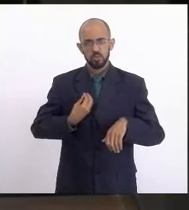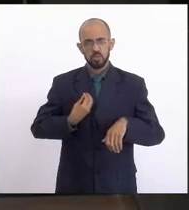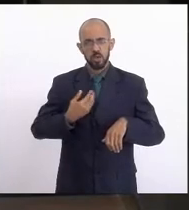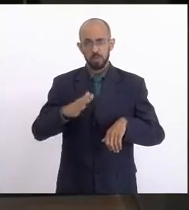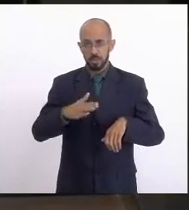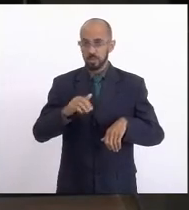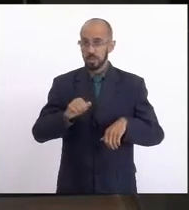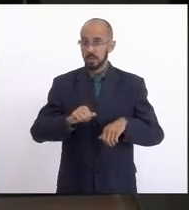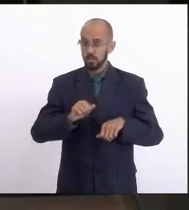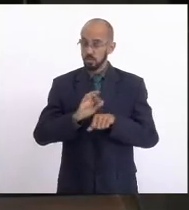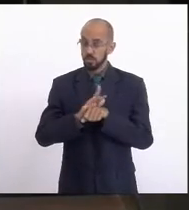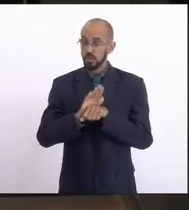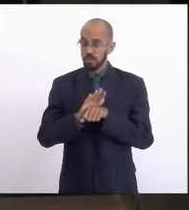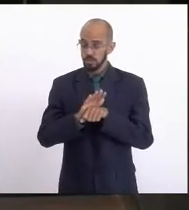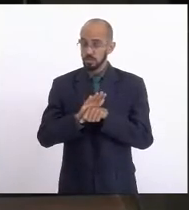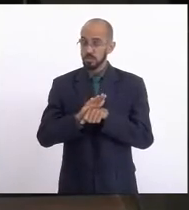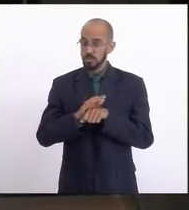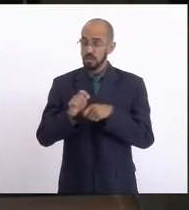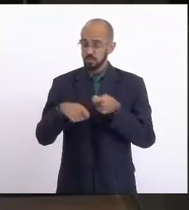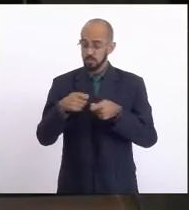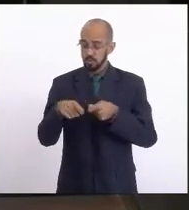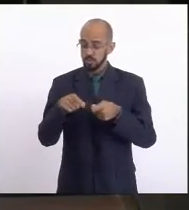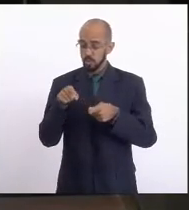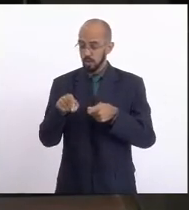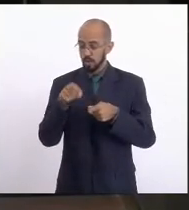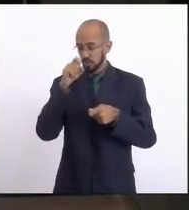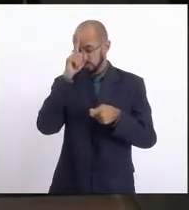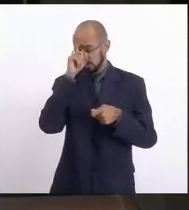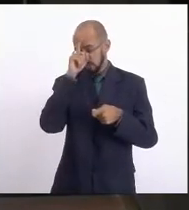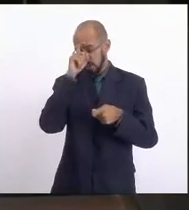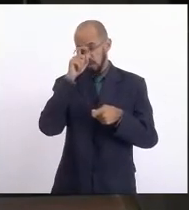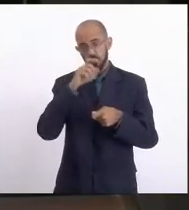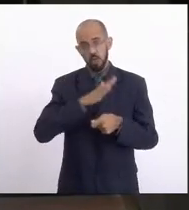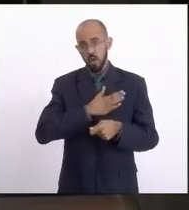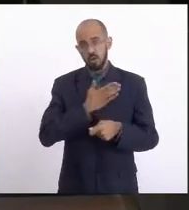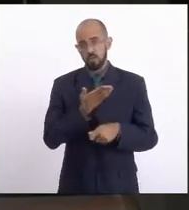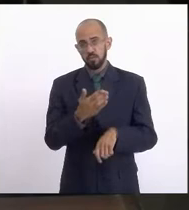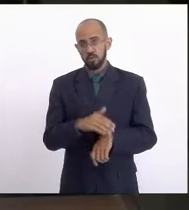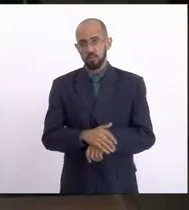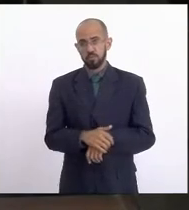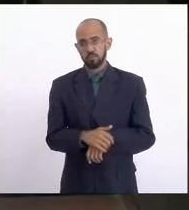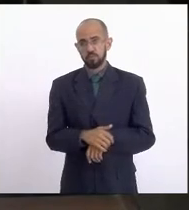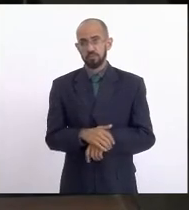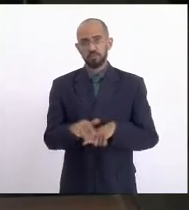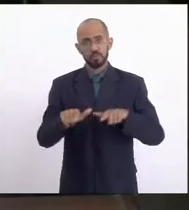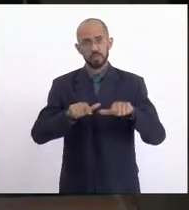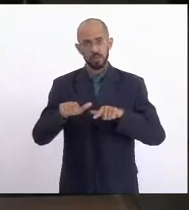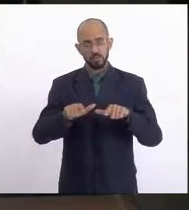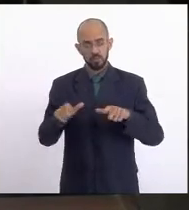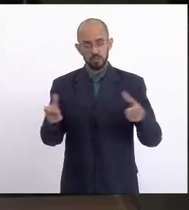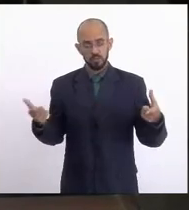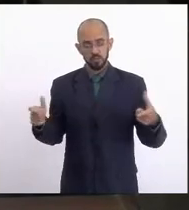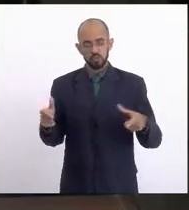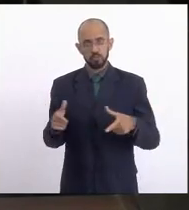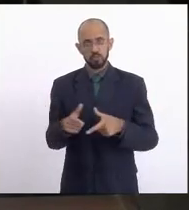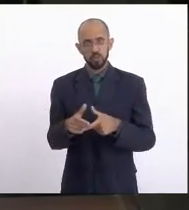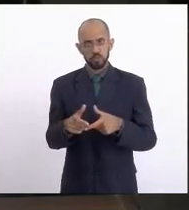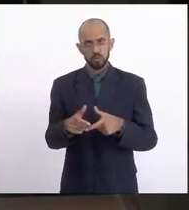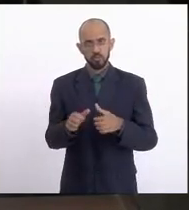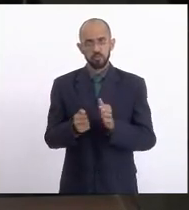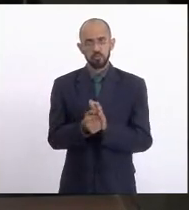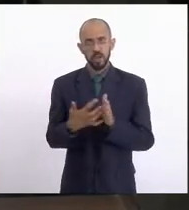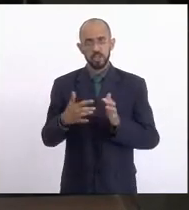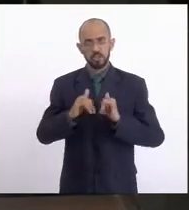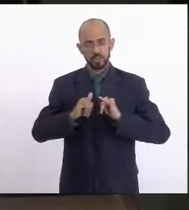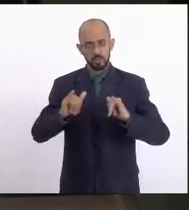hospital no ano passado, Vossa Excelência se lembra, e foi um fiasco. Serviços foram reduzidos, várias denúncias de